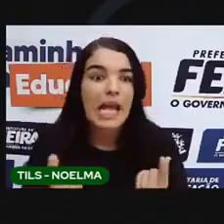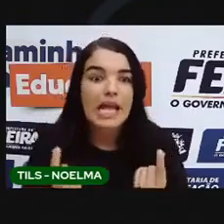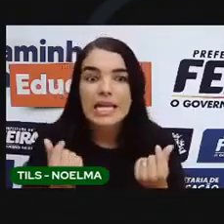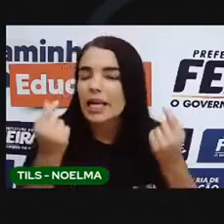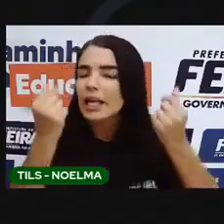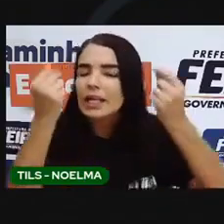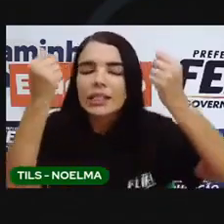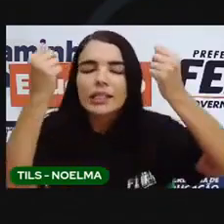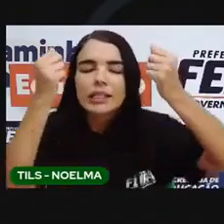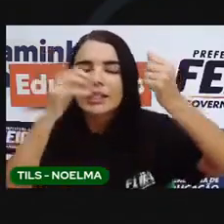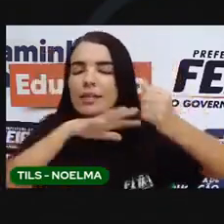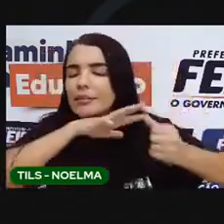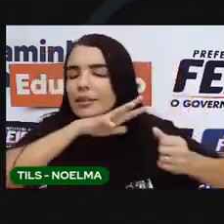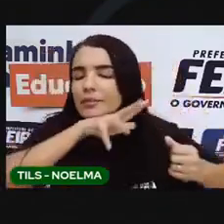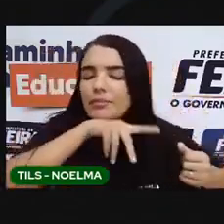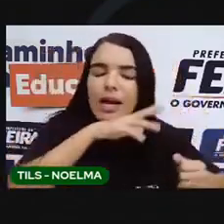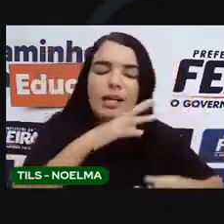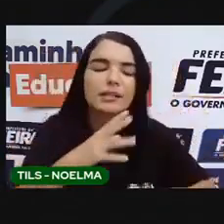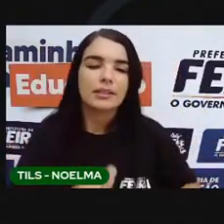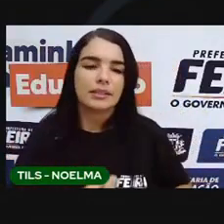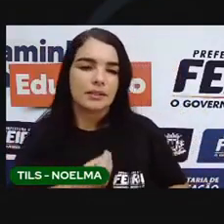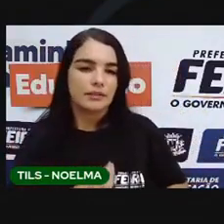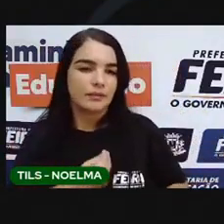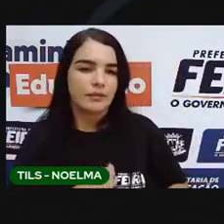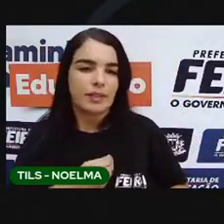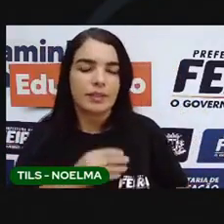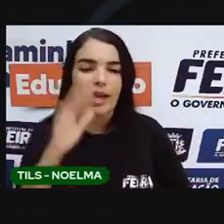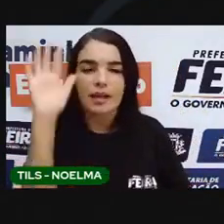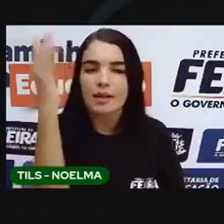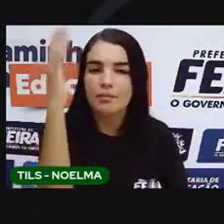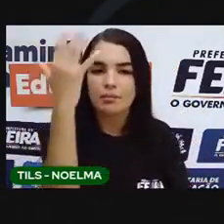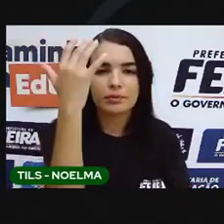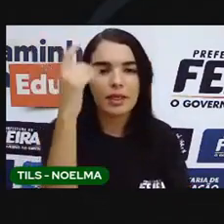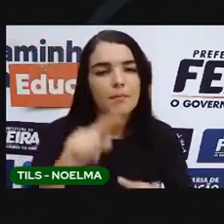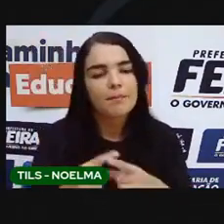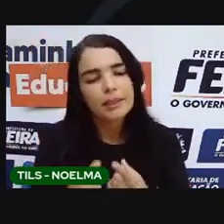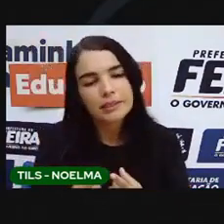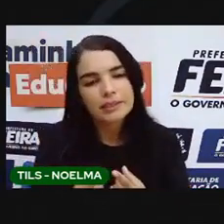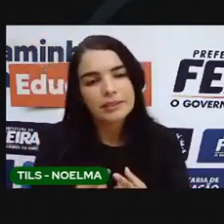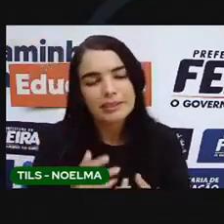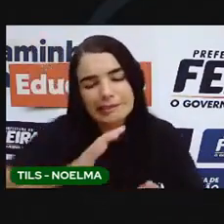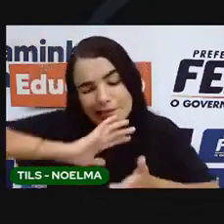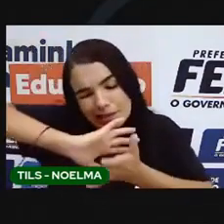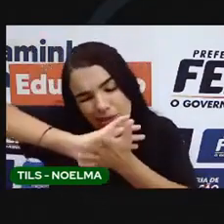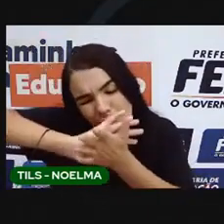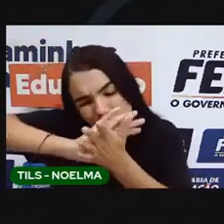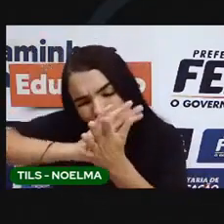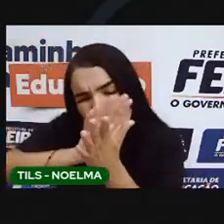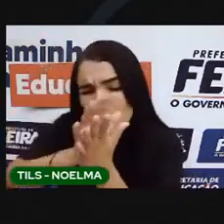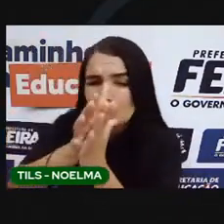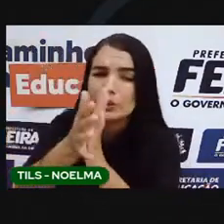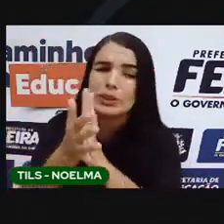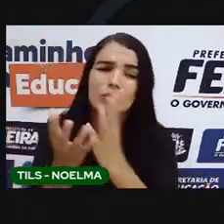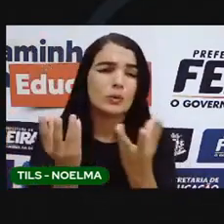em biodiversidade do planeta, mas, infelizmente, é um dos biomas mais devastados do nosso país.